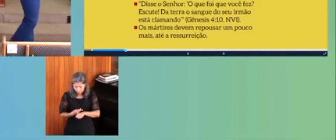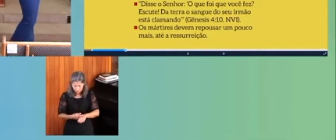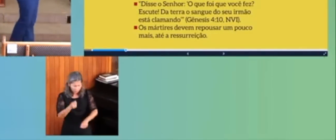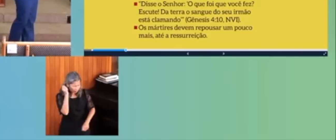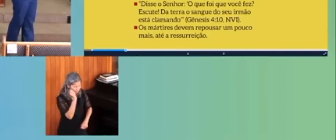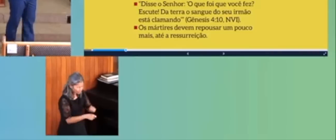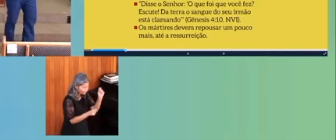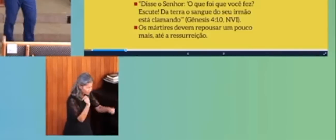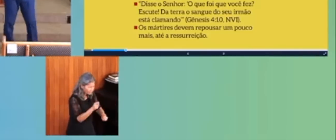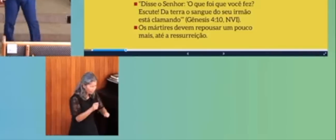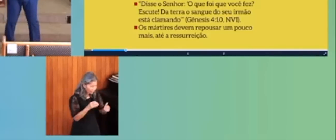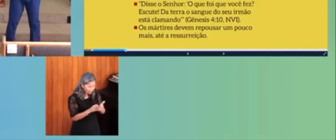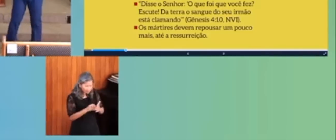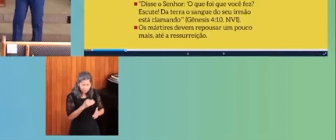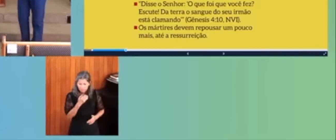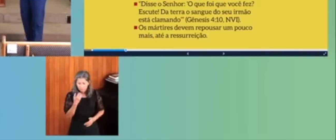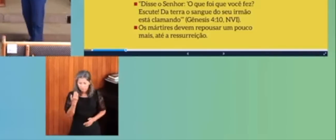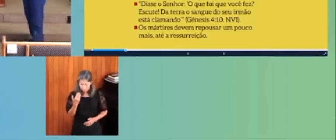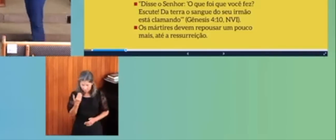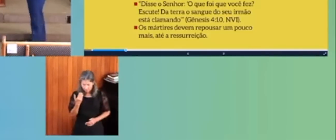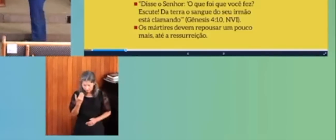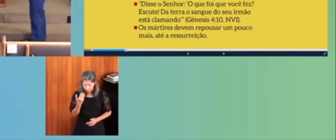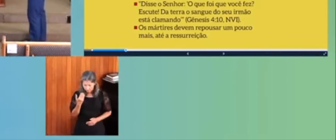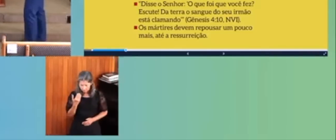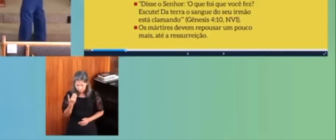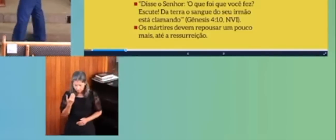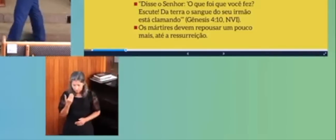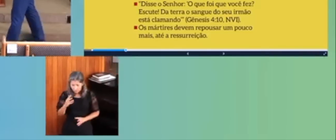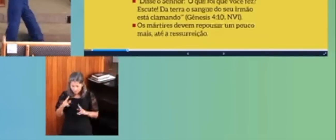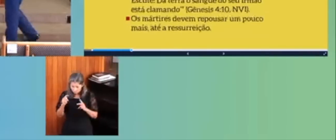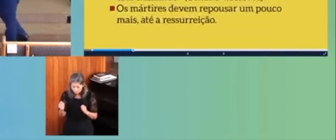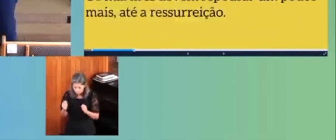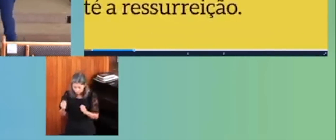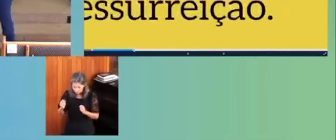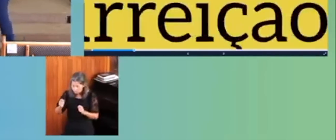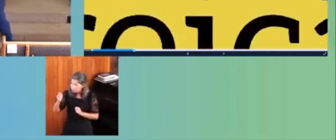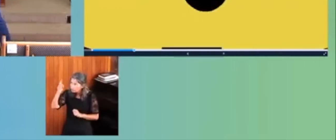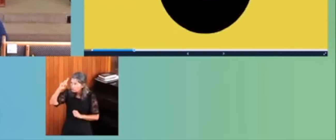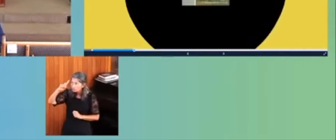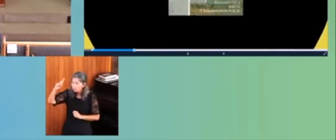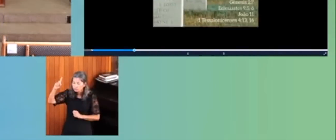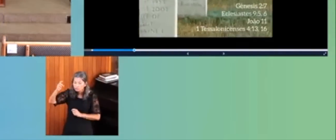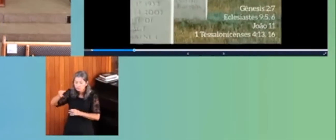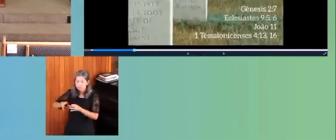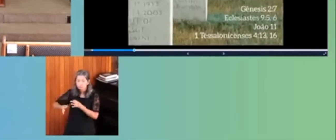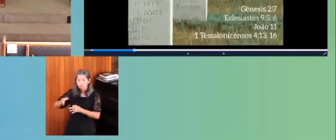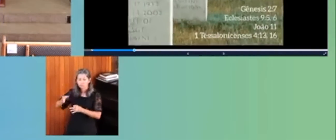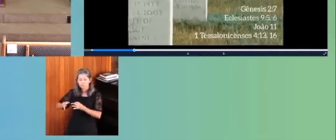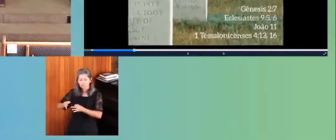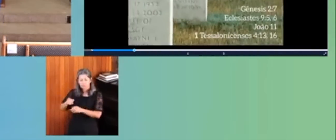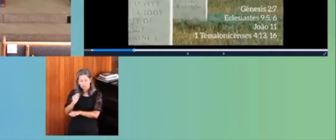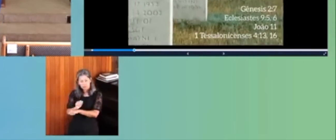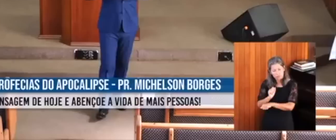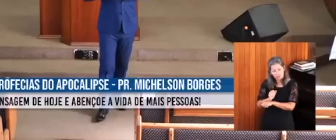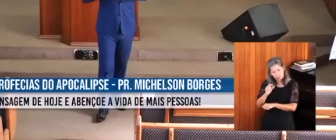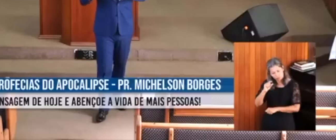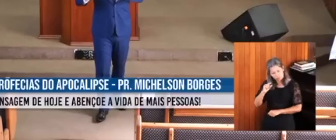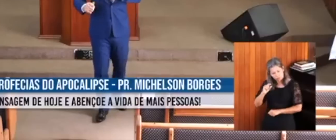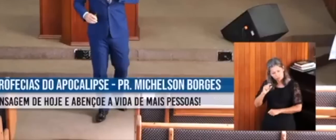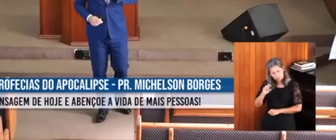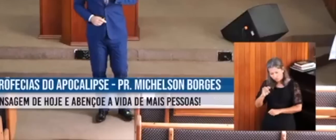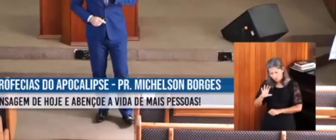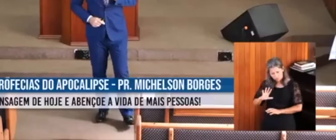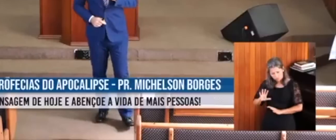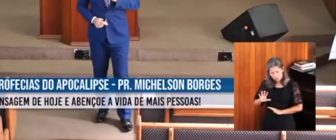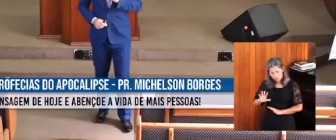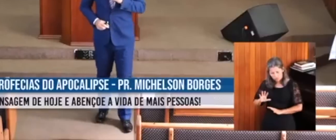pouco mais, até quando? Até a ressurreição dos mortos, né? Muito bem, a Bíblia, só para recordar assim